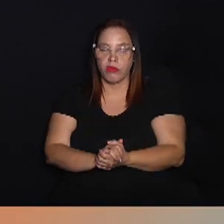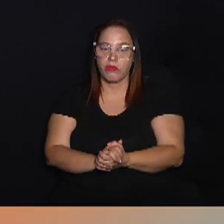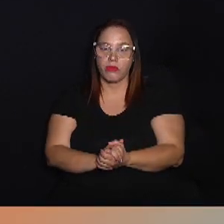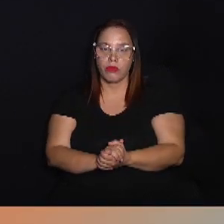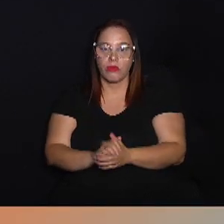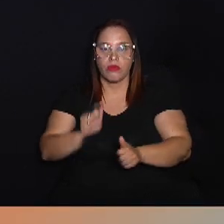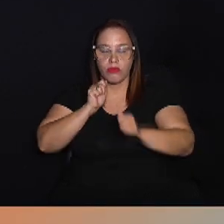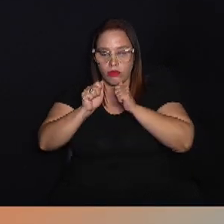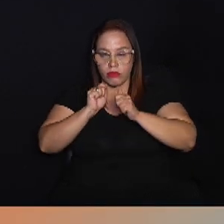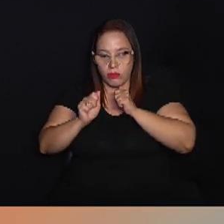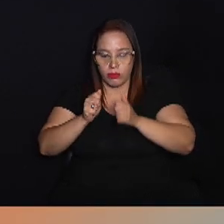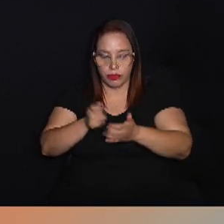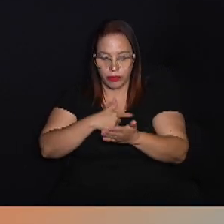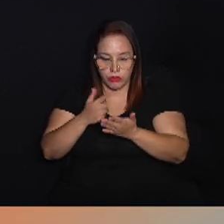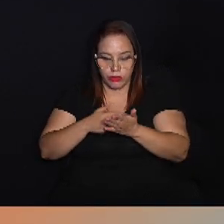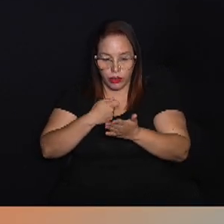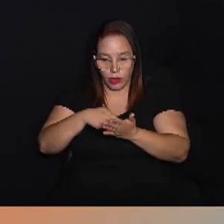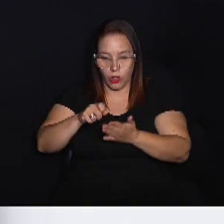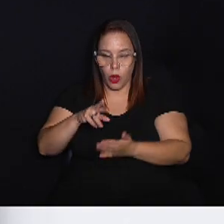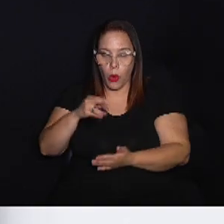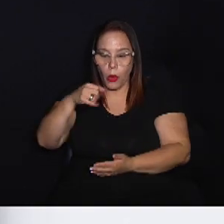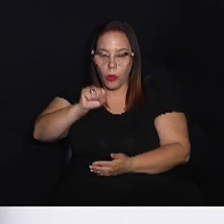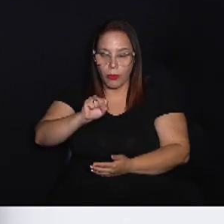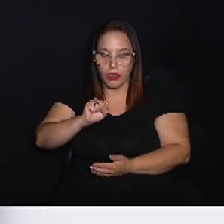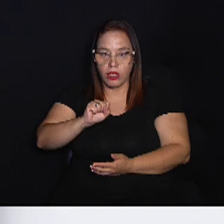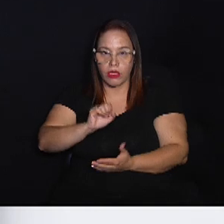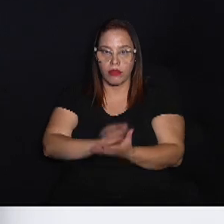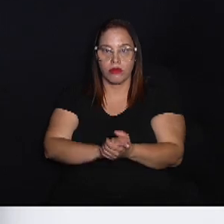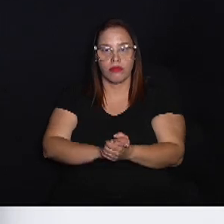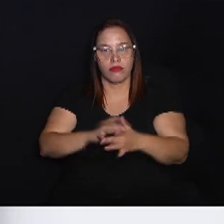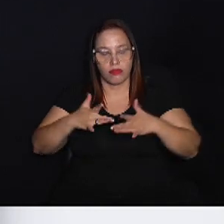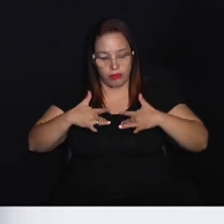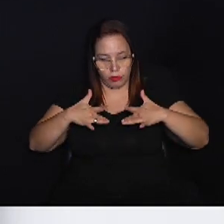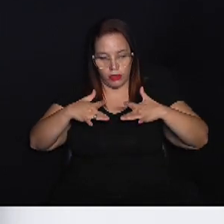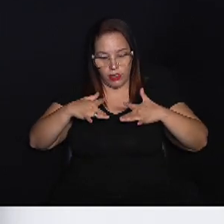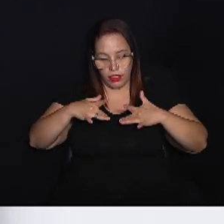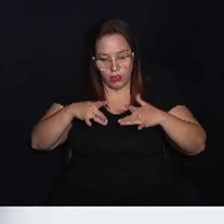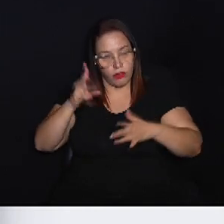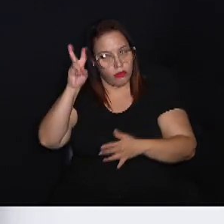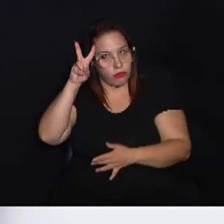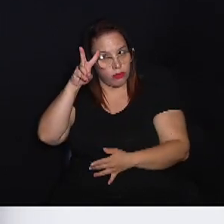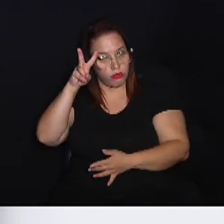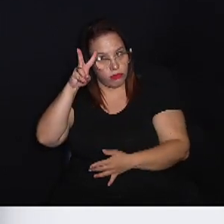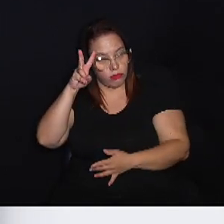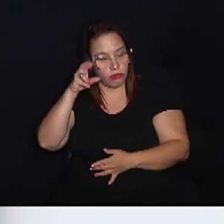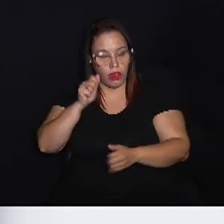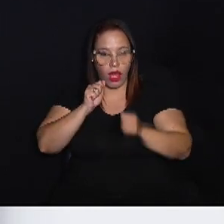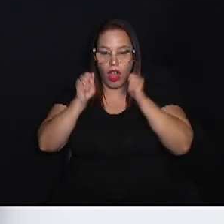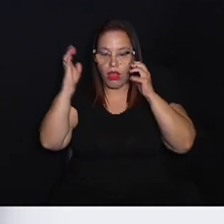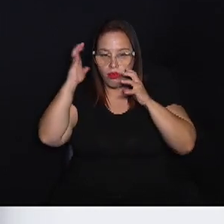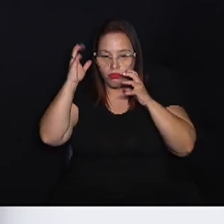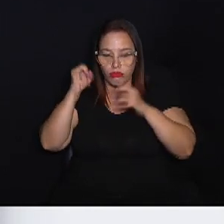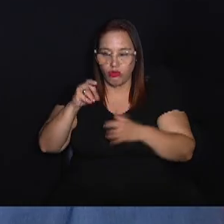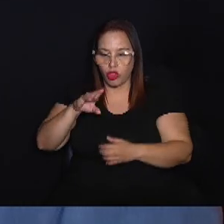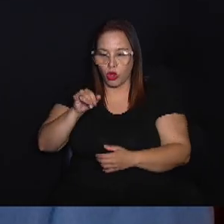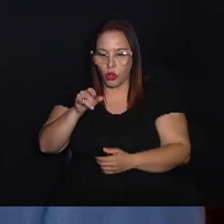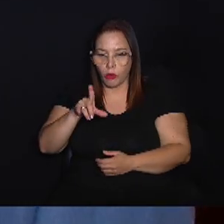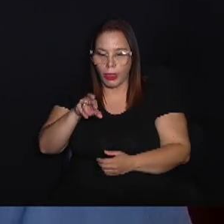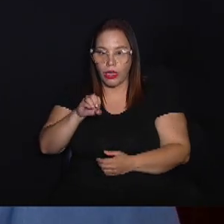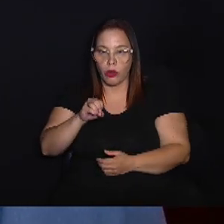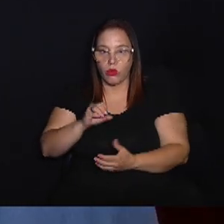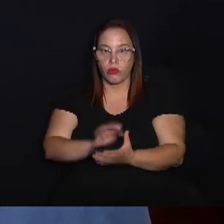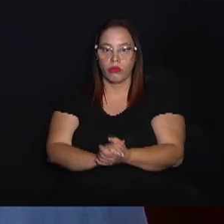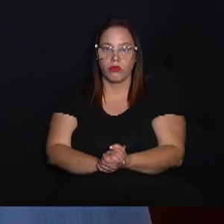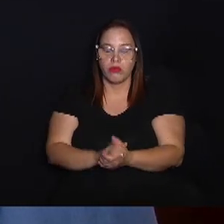pelo jornalista e escritor Rubem Costa e pelo poeta, historiador e radialista Jolumar Brito.